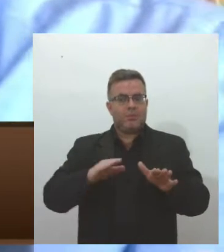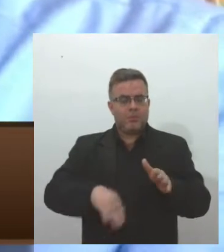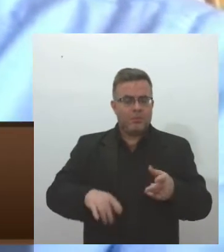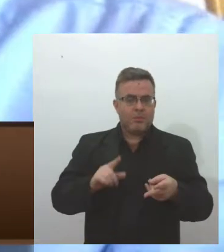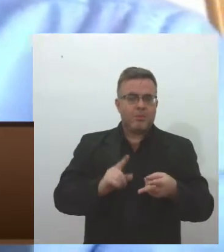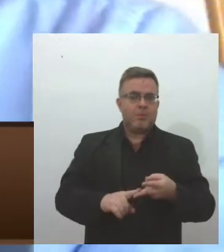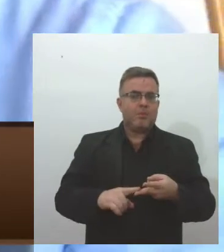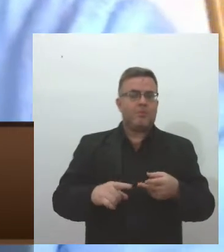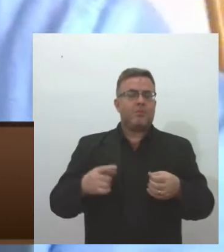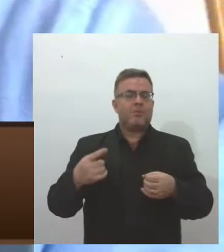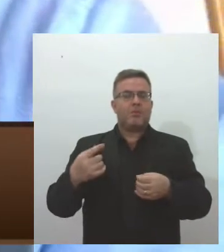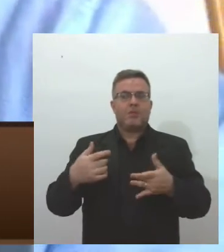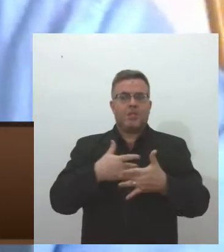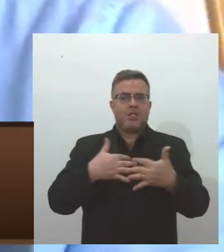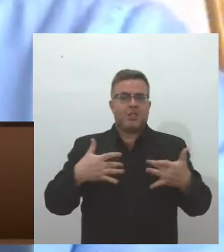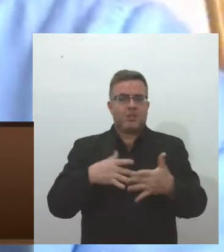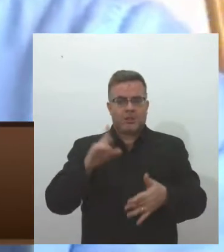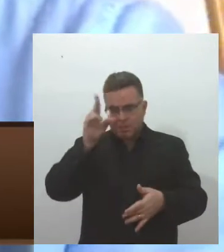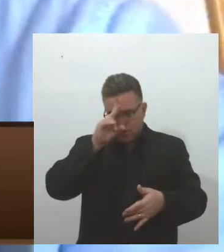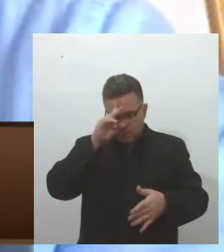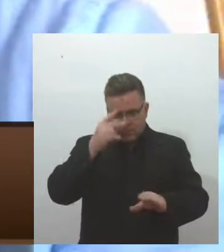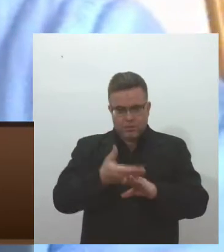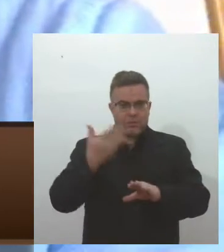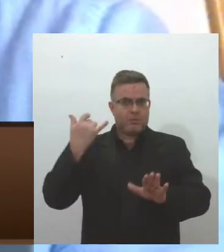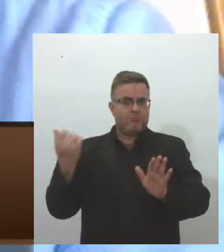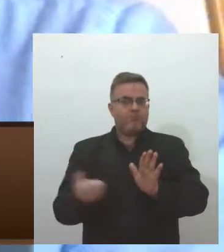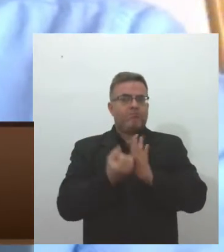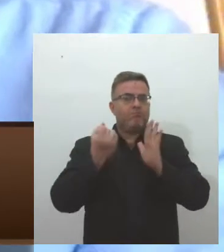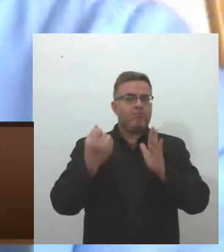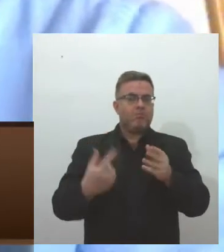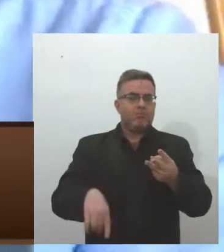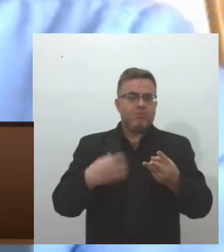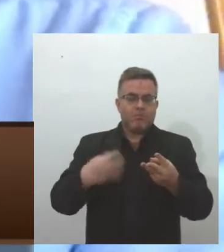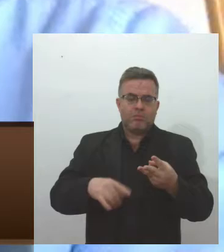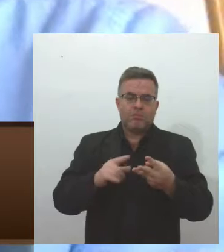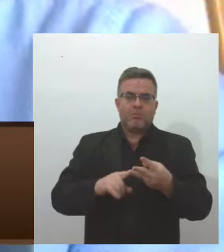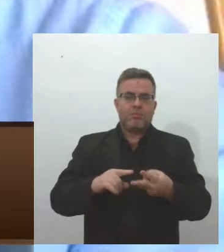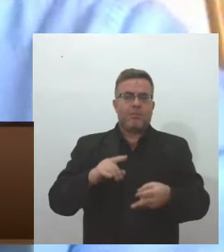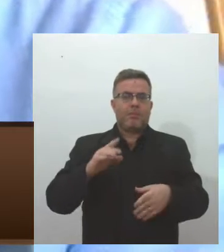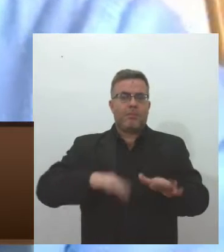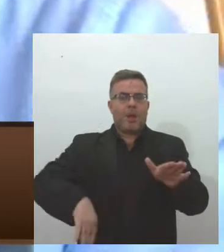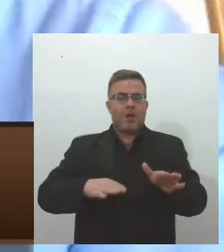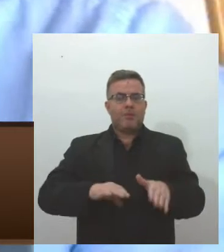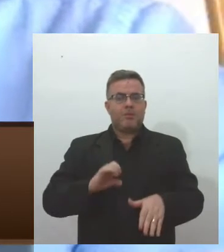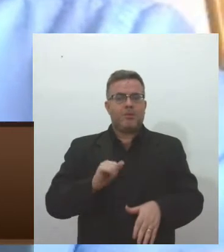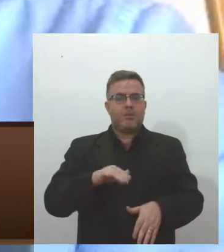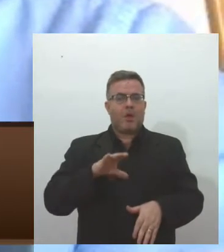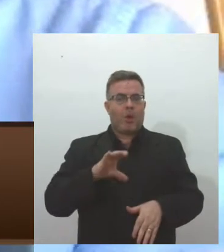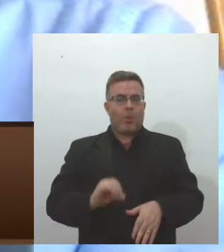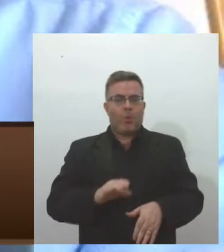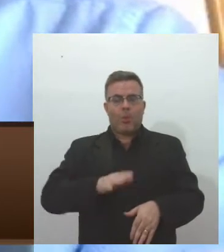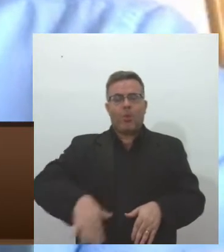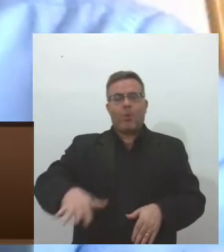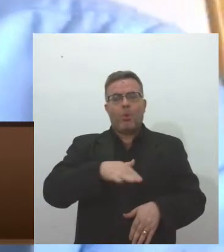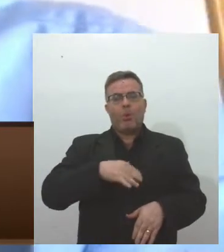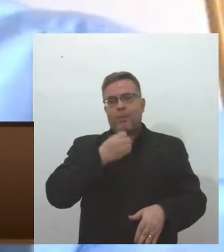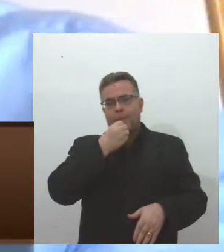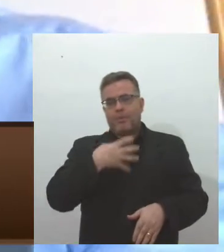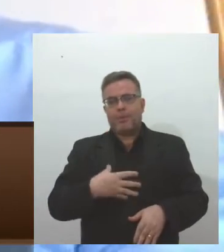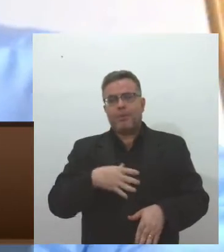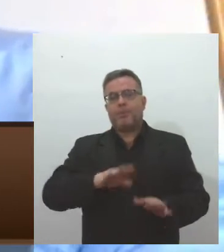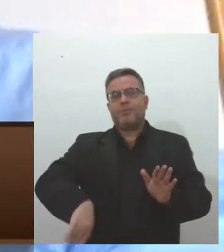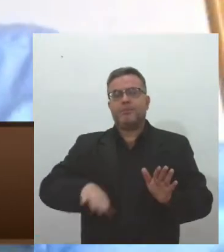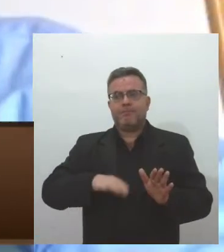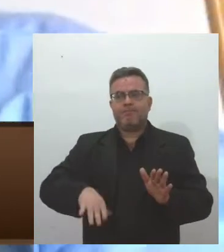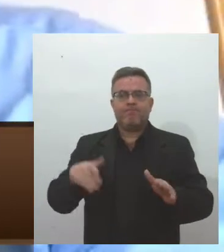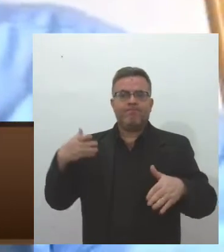cidades históricas, Mangue Seco ali com Praia do Saco, que é um complexo, um conjunto de